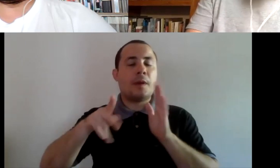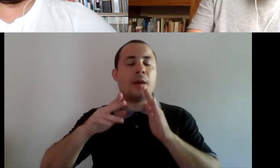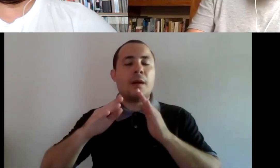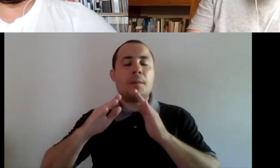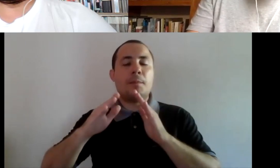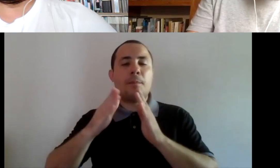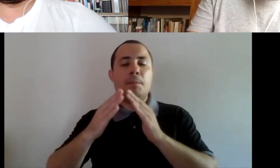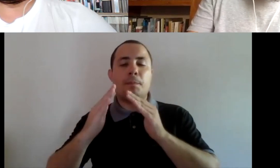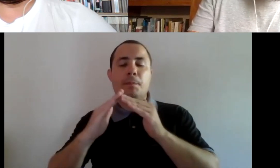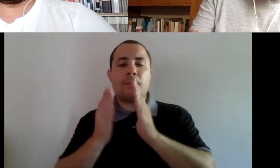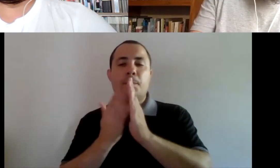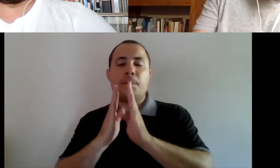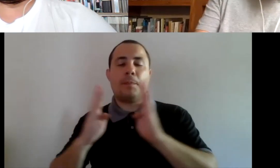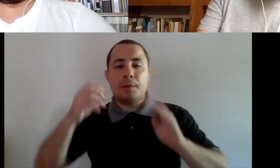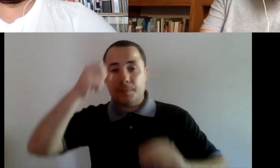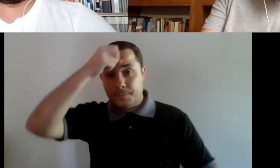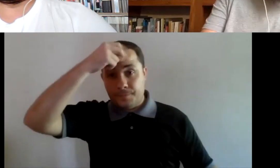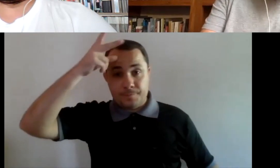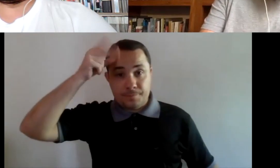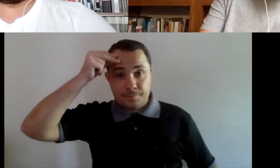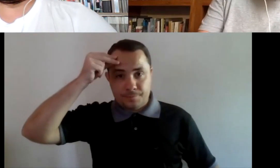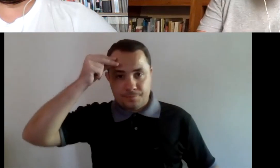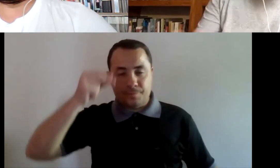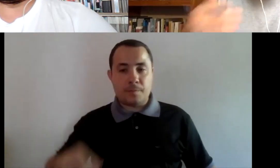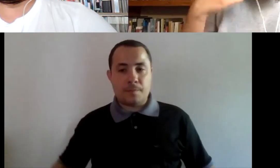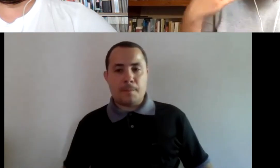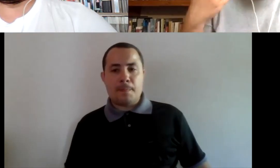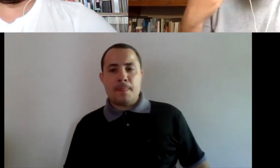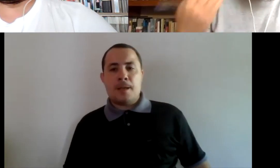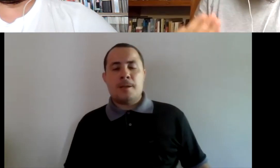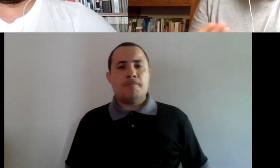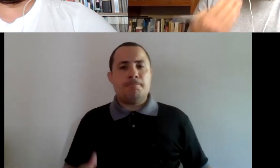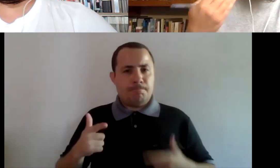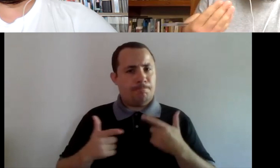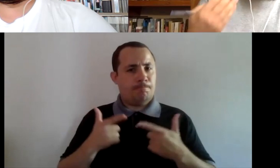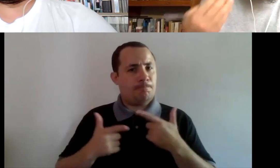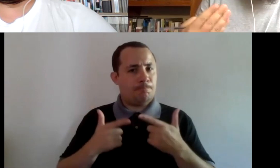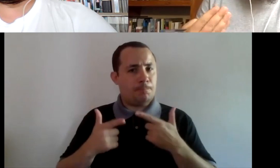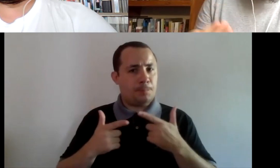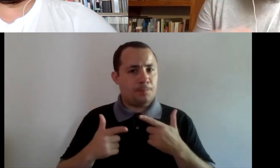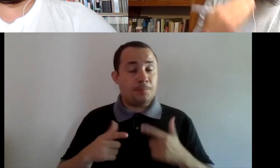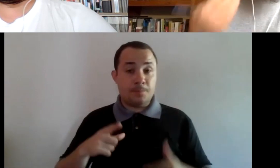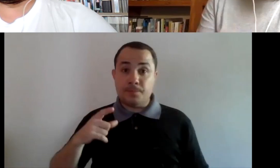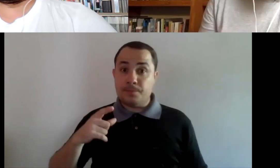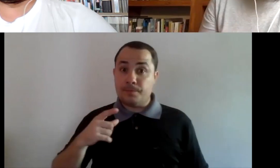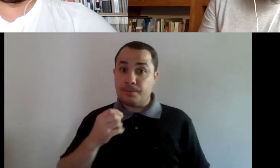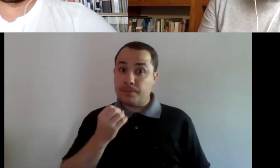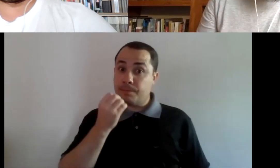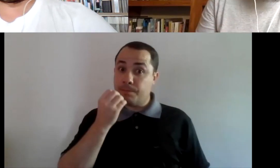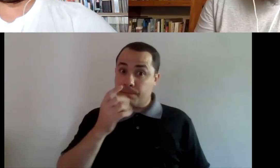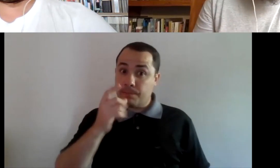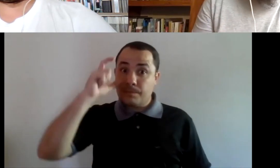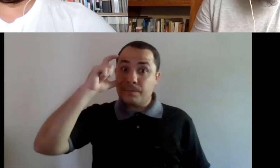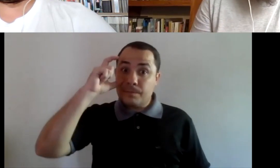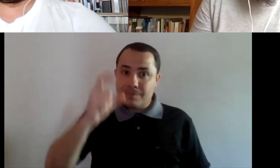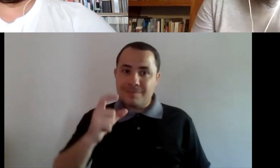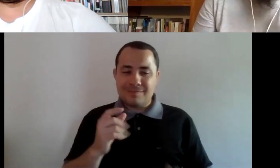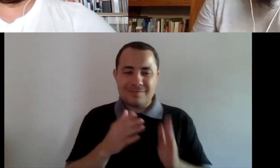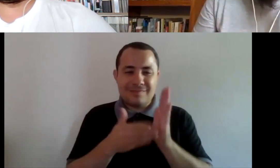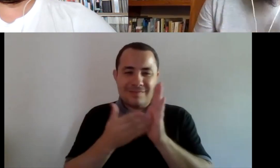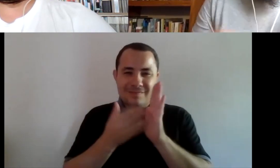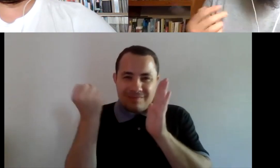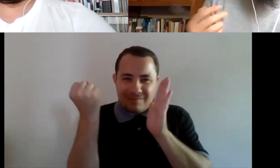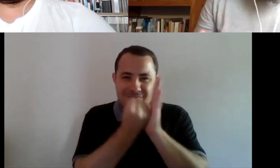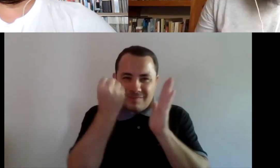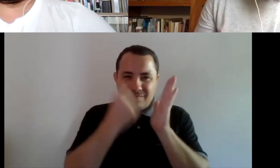E, enfim, organizar uma feira de livro, lógico, dá muito trabalho, mas é do interesse dos editores, principalmente do editor independente,